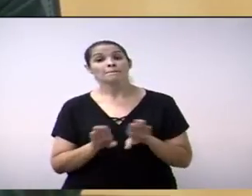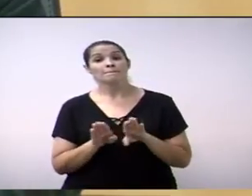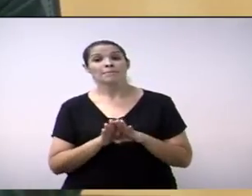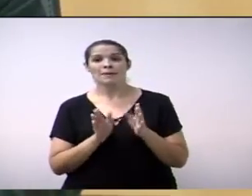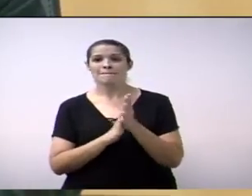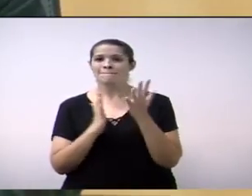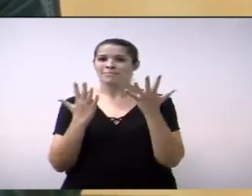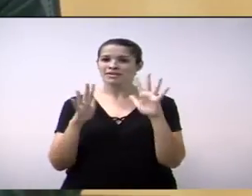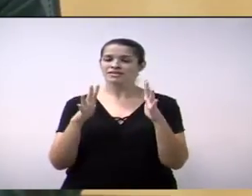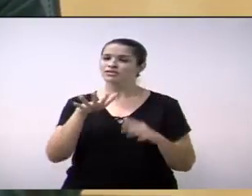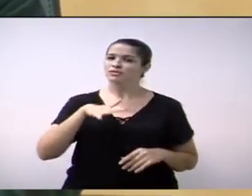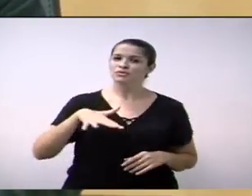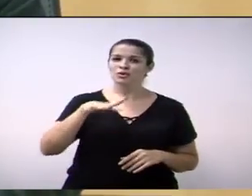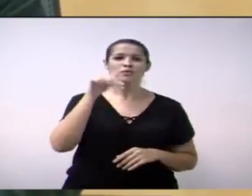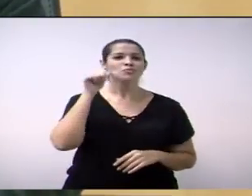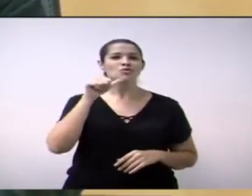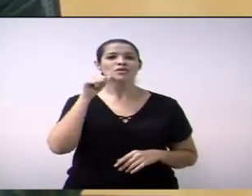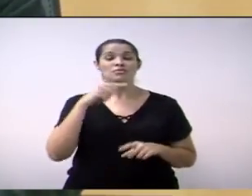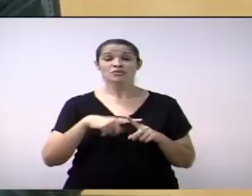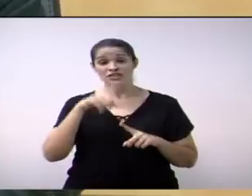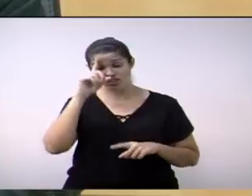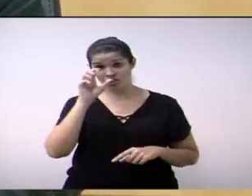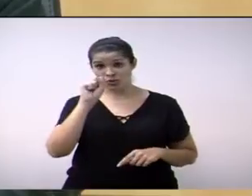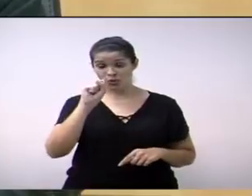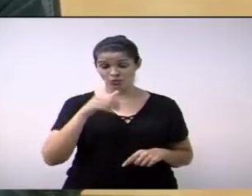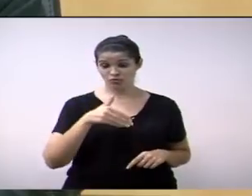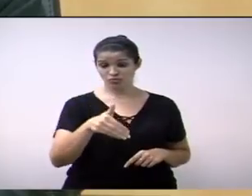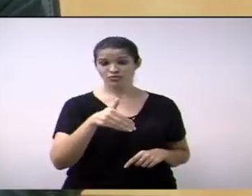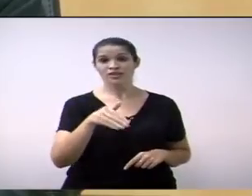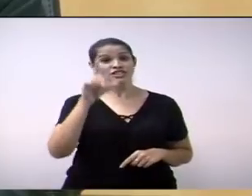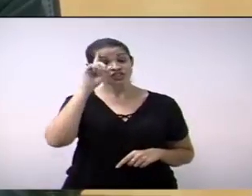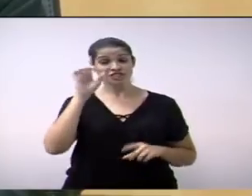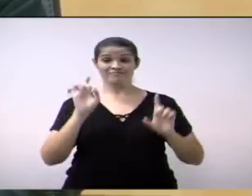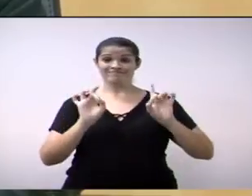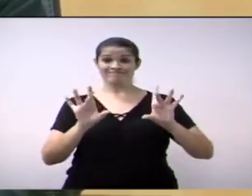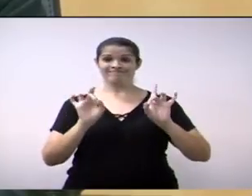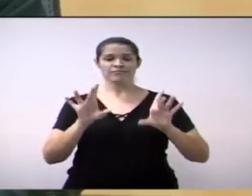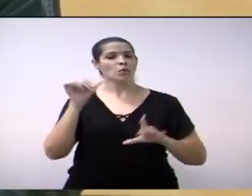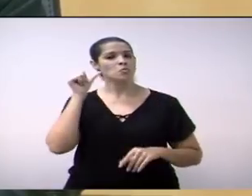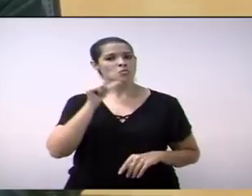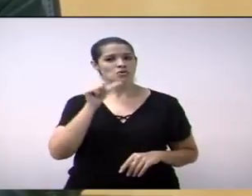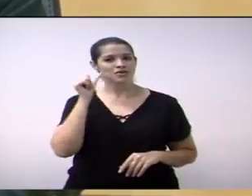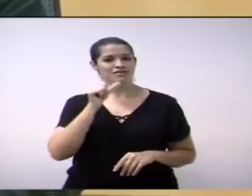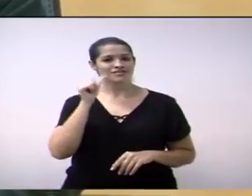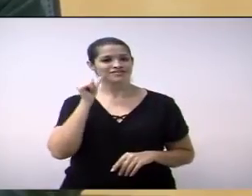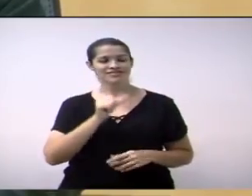as mulheres. Dia 8 é o Dia das Mulheres. Também quero